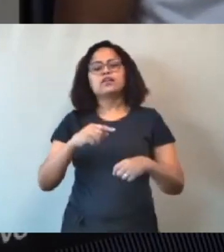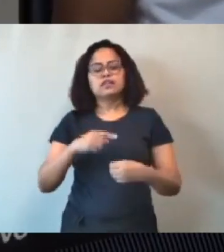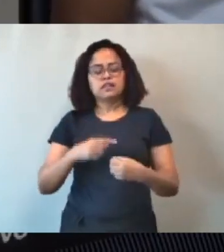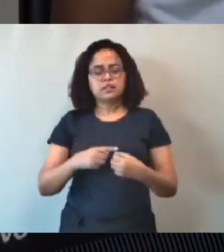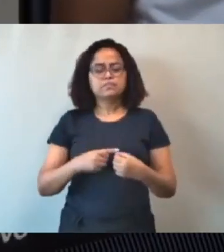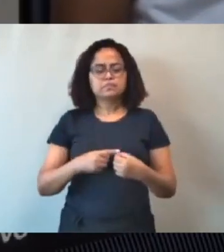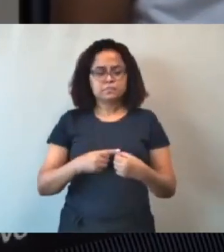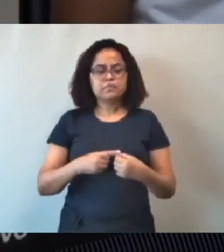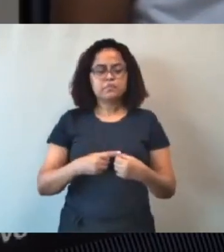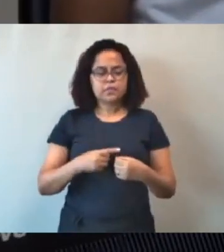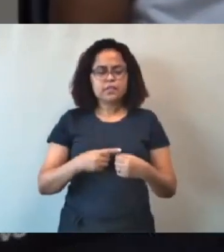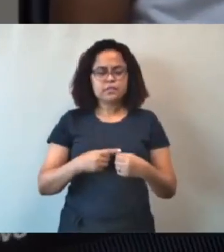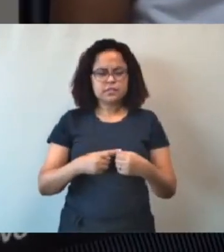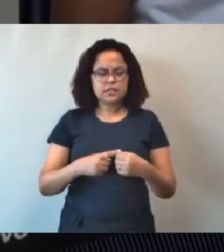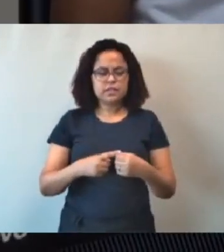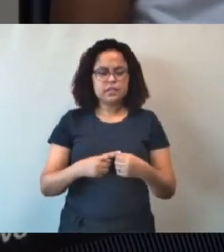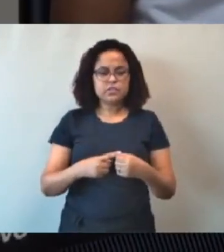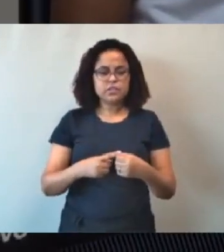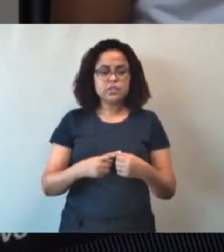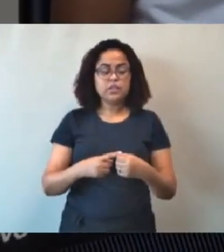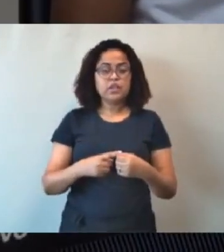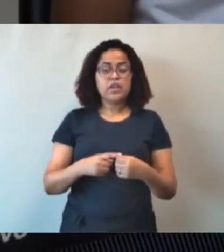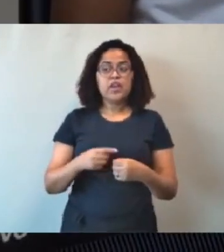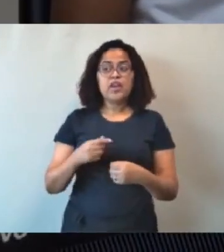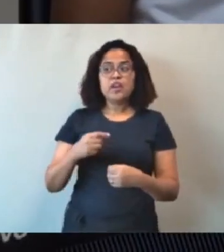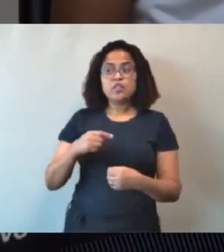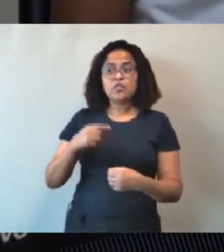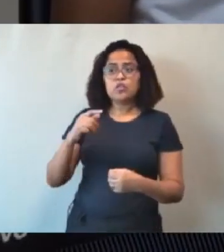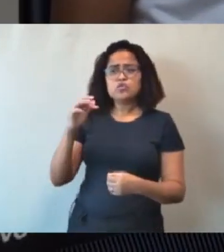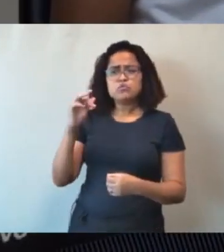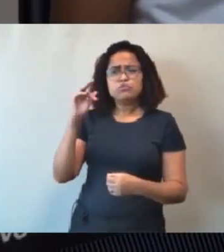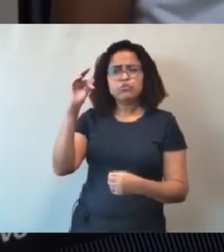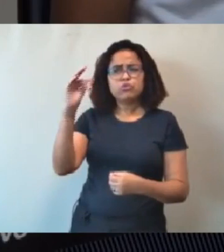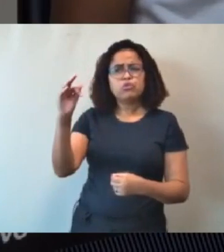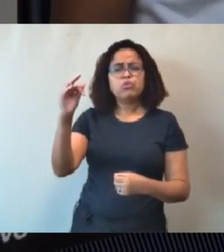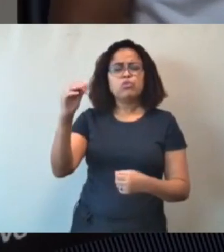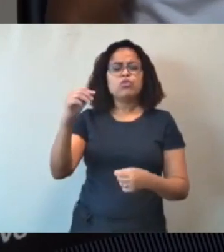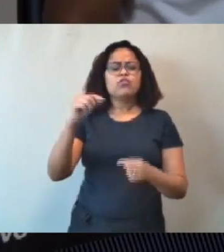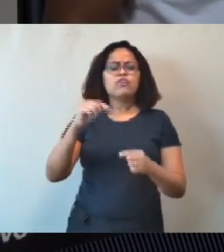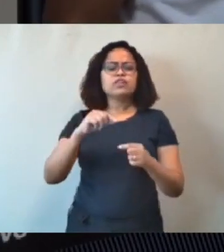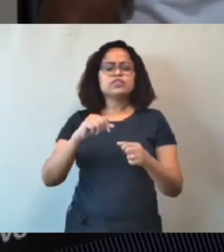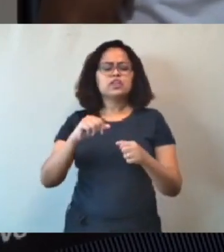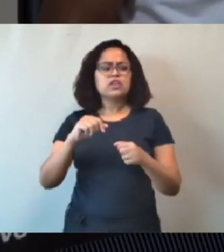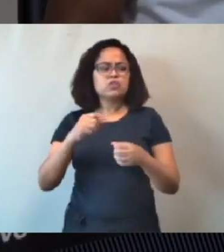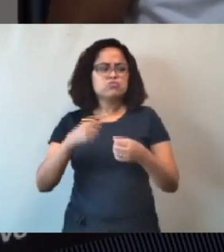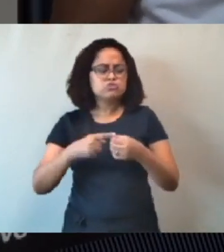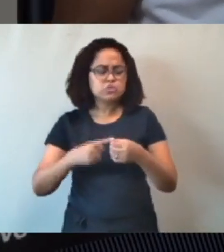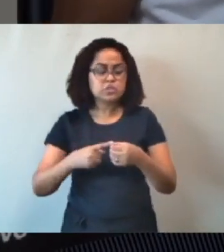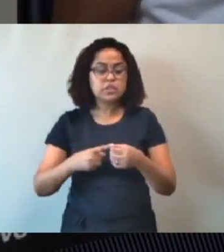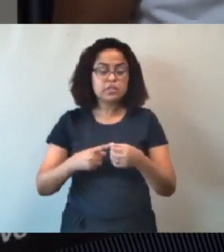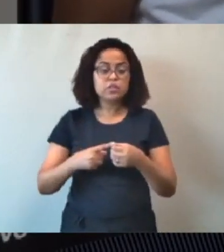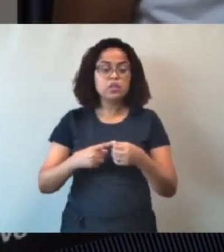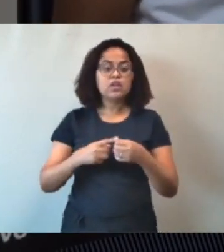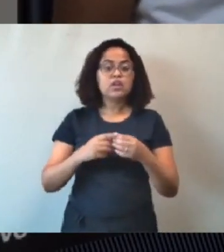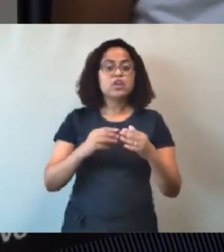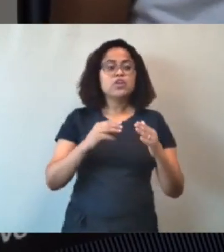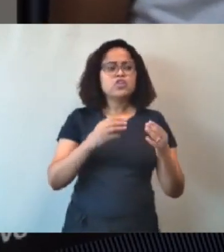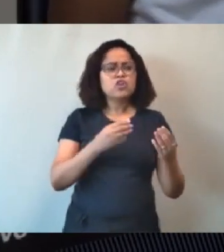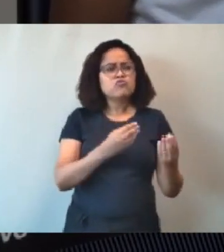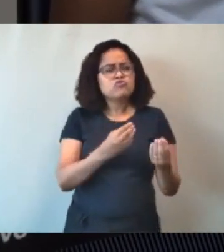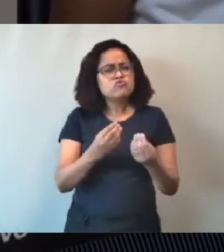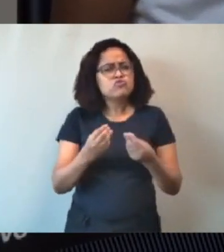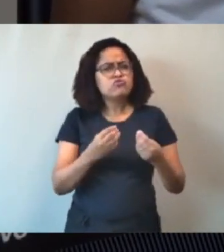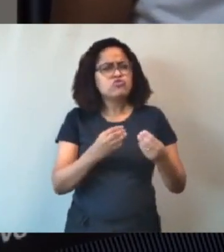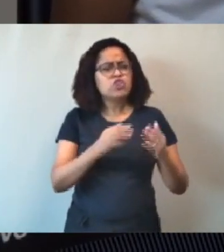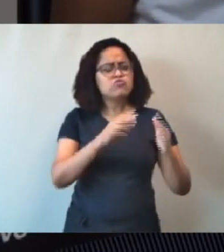ser um centro de cidade que vai estar mais populado mesmo para moradores. Então, quando a gente fala